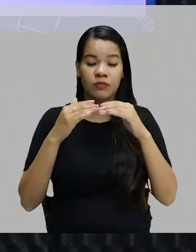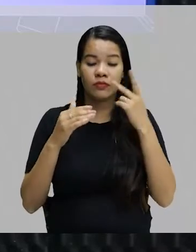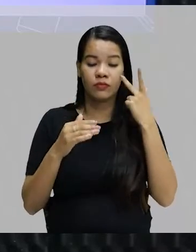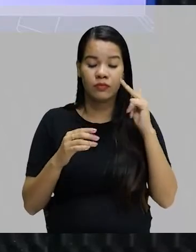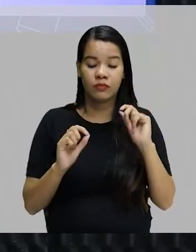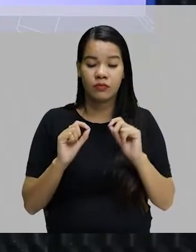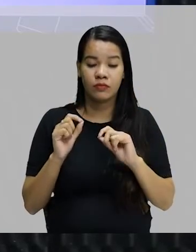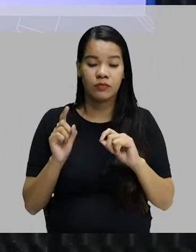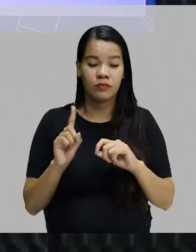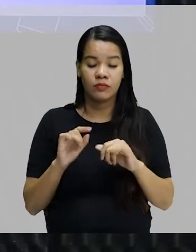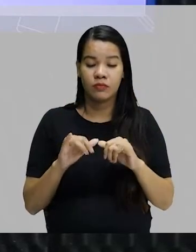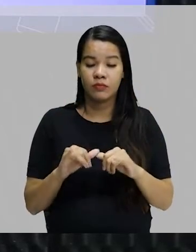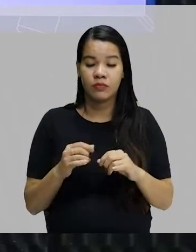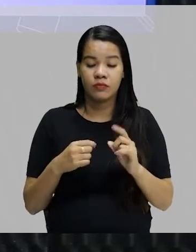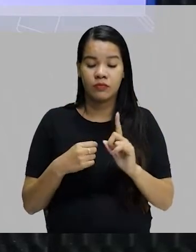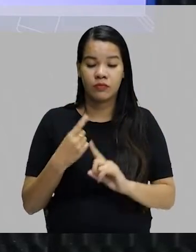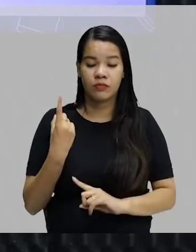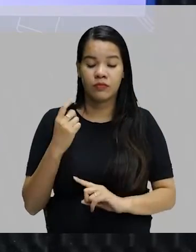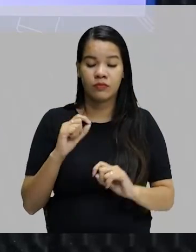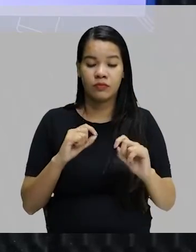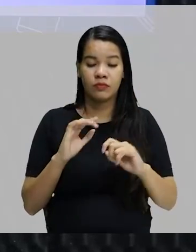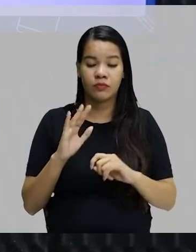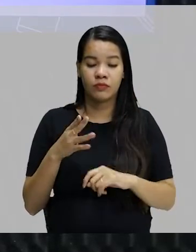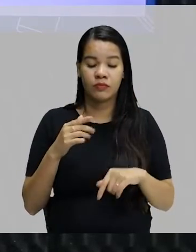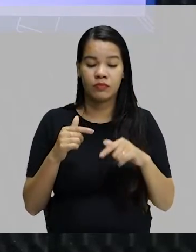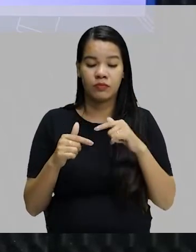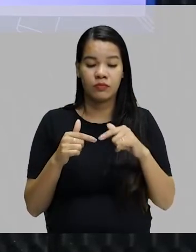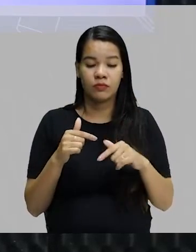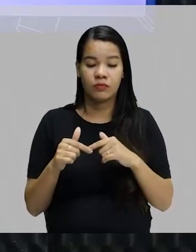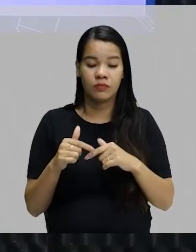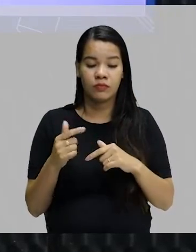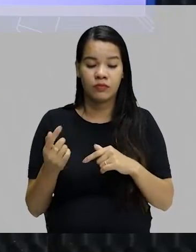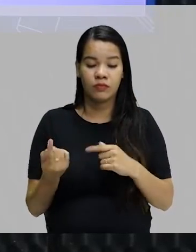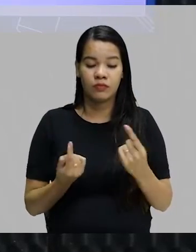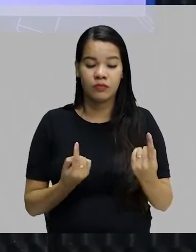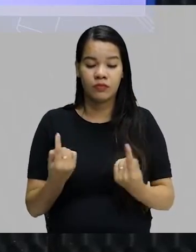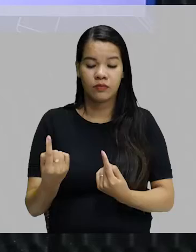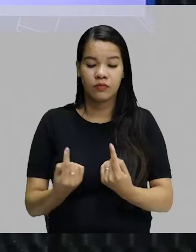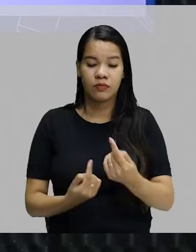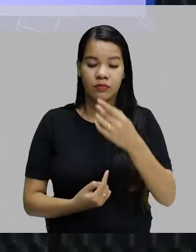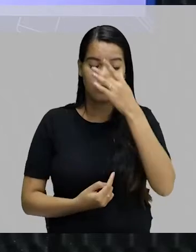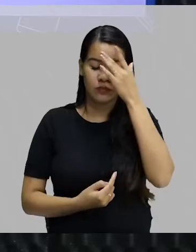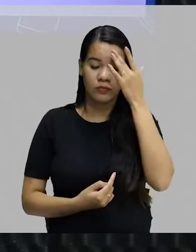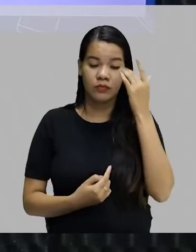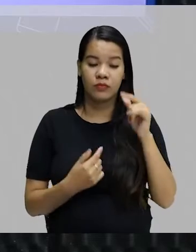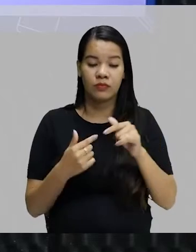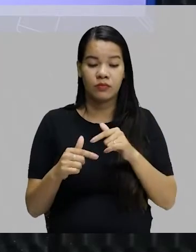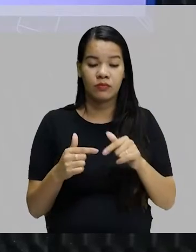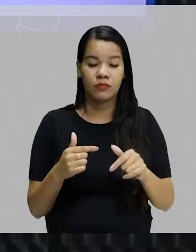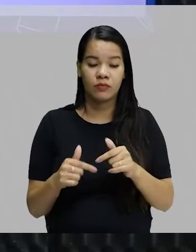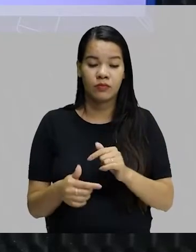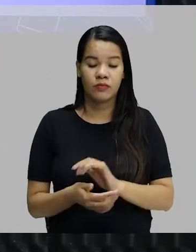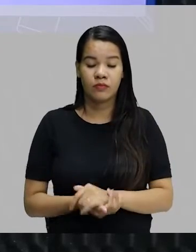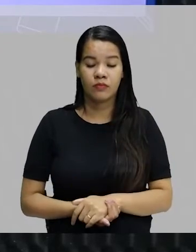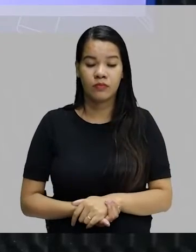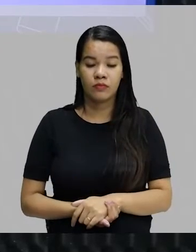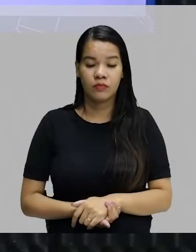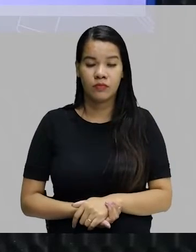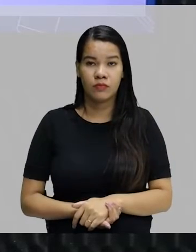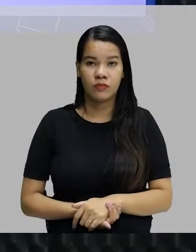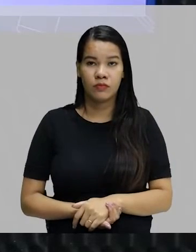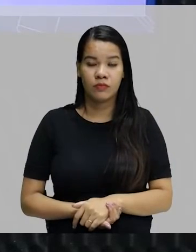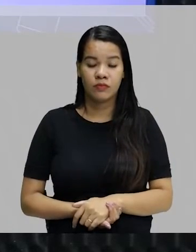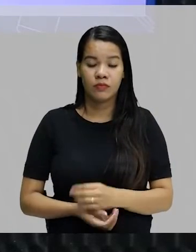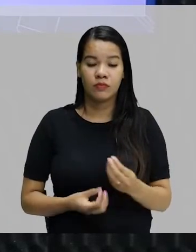para que eu não fique por fora daquilo que é tratado entre as pessoas que estão jogando tudo isso que